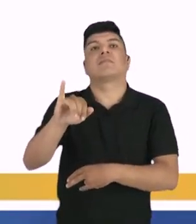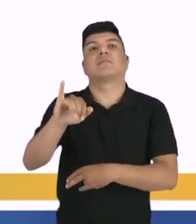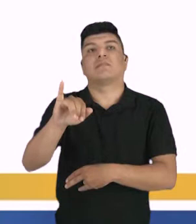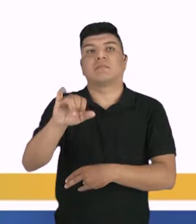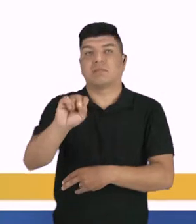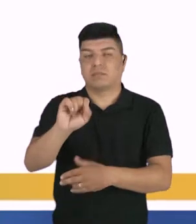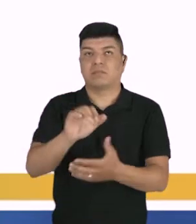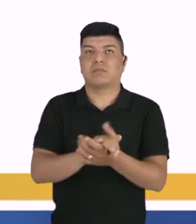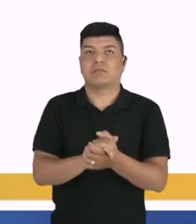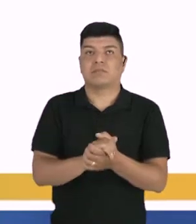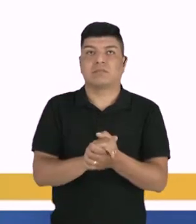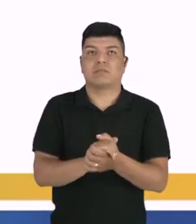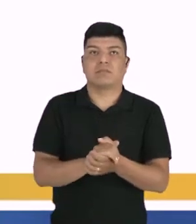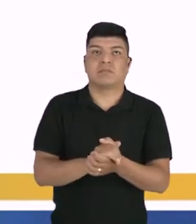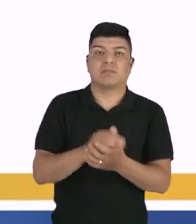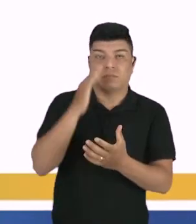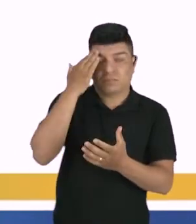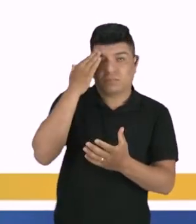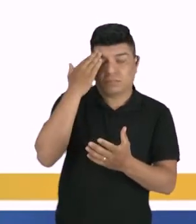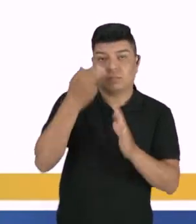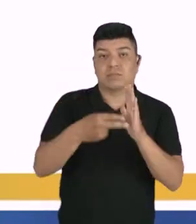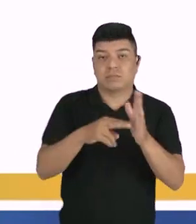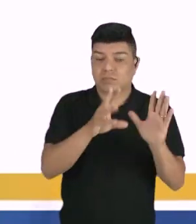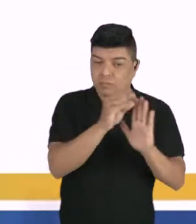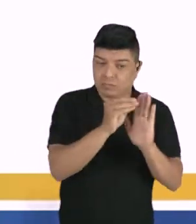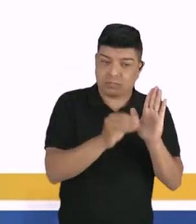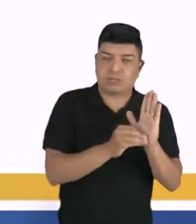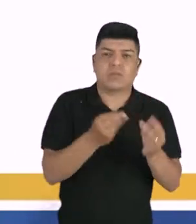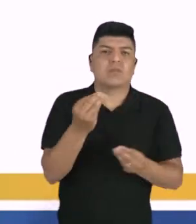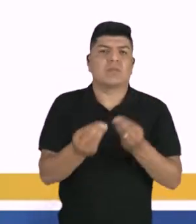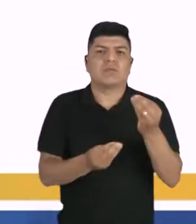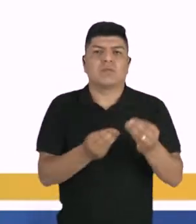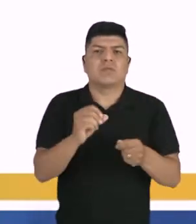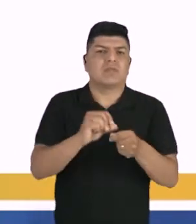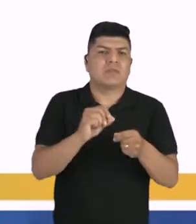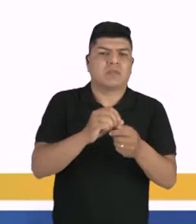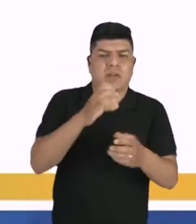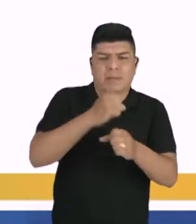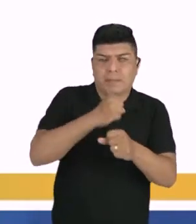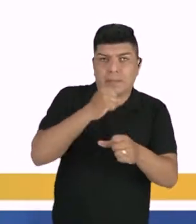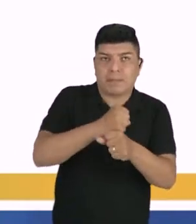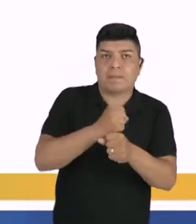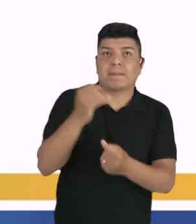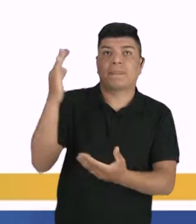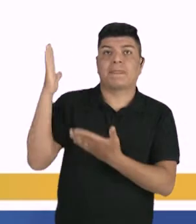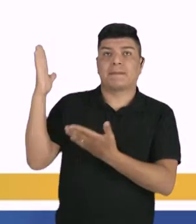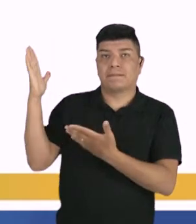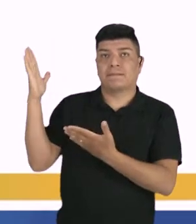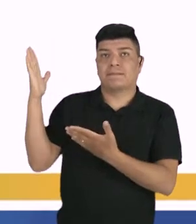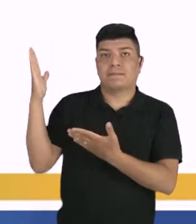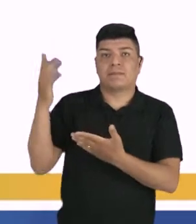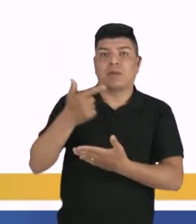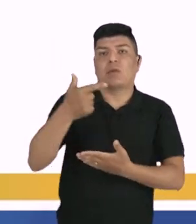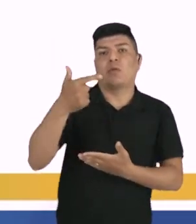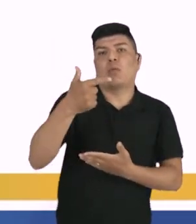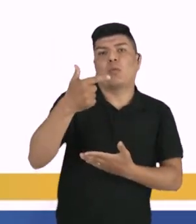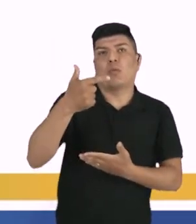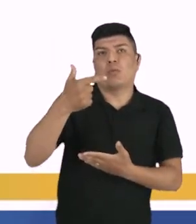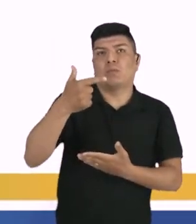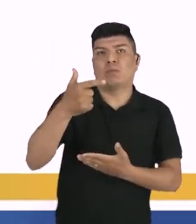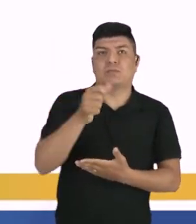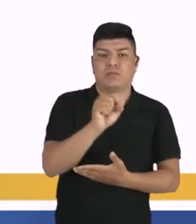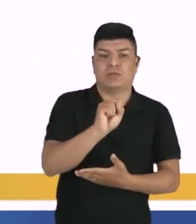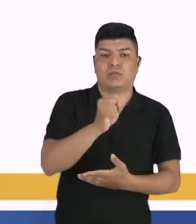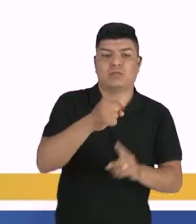situação de otimização para a gente poder entender esse conteúdo. Como é que você faria para calcular, né, o quadrado da soma de 8